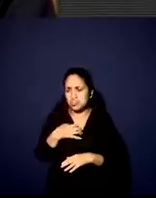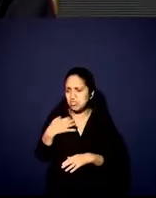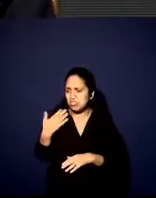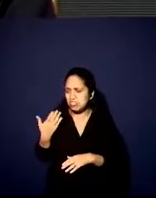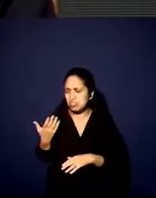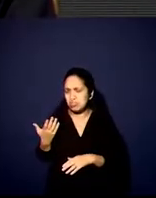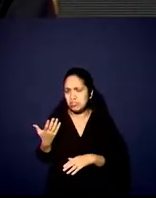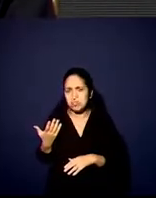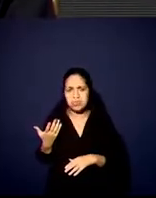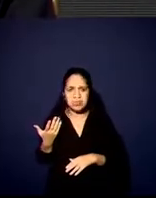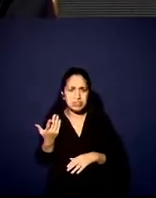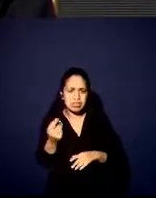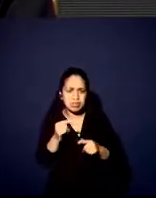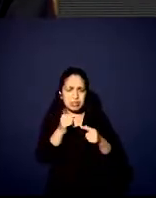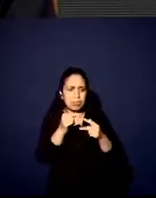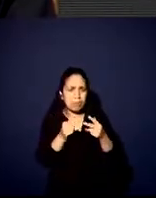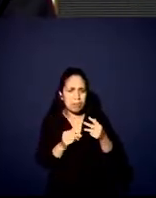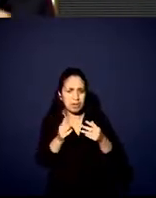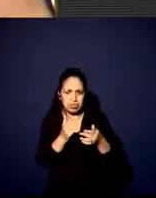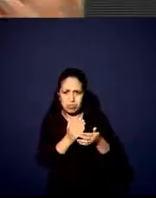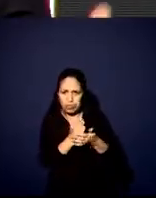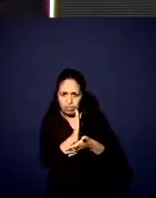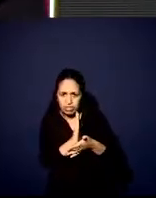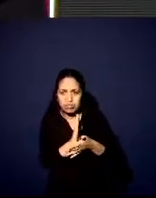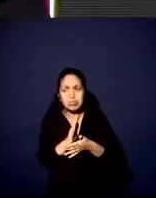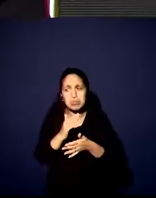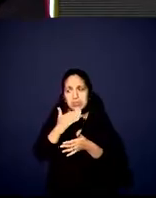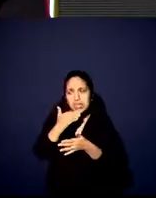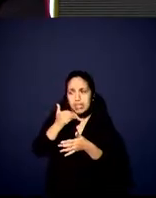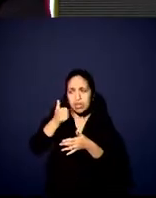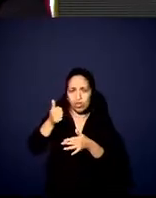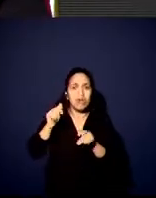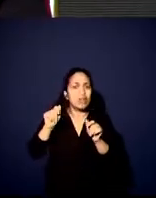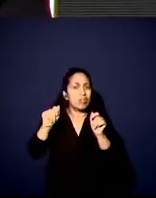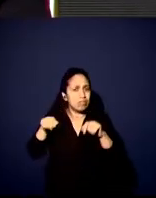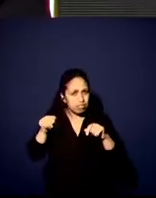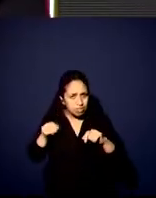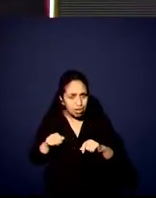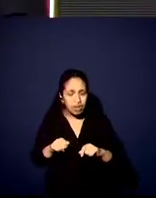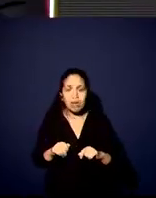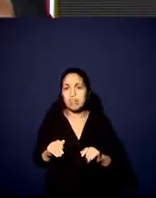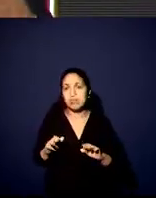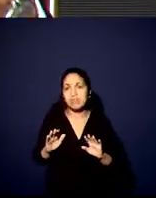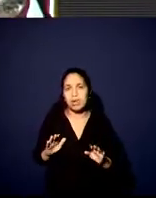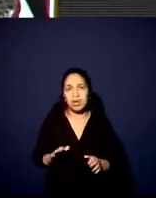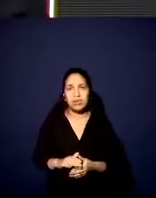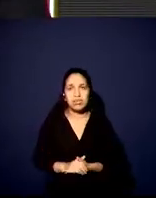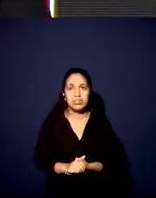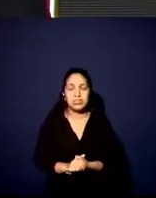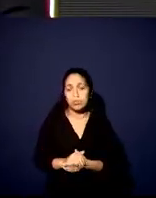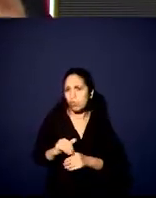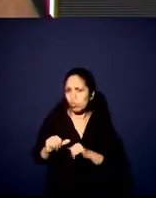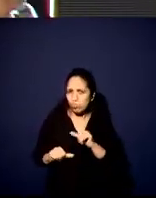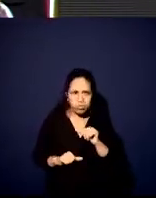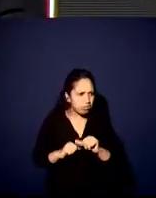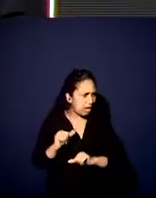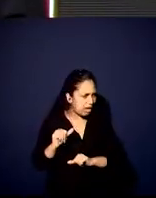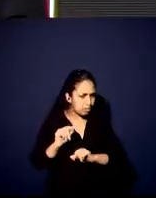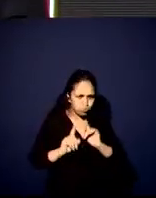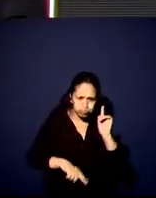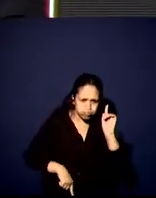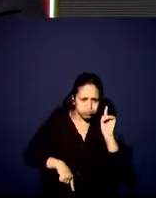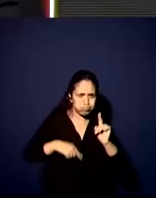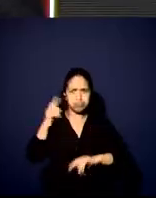no sentido dessas matérias que foram aprovadas você sempre pode melhorar a legislação Mas você mudar radicalmente